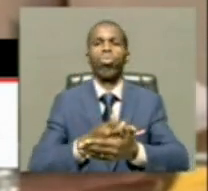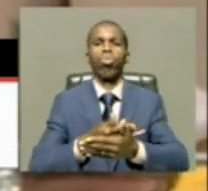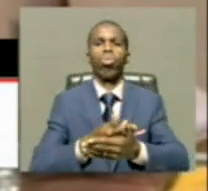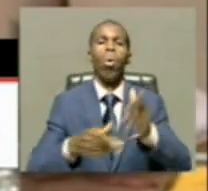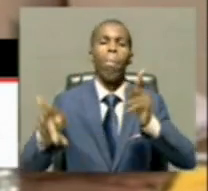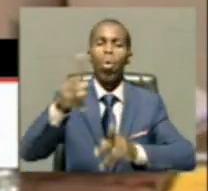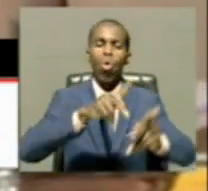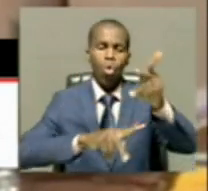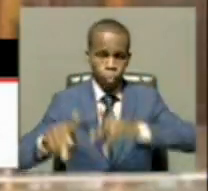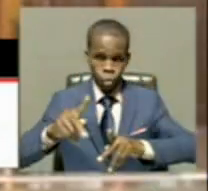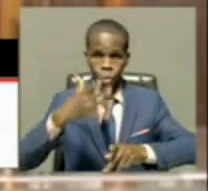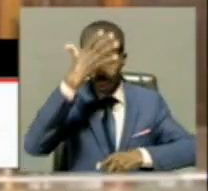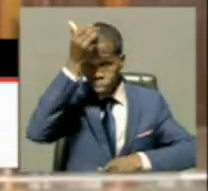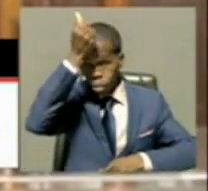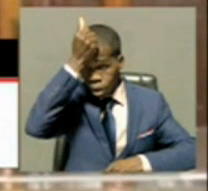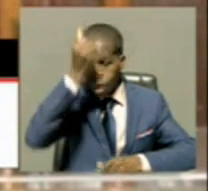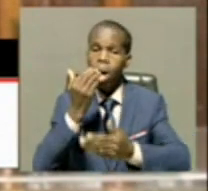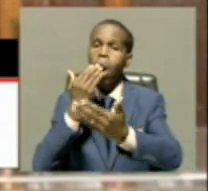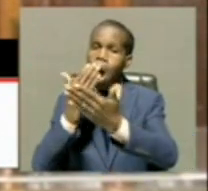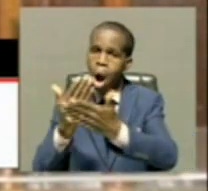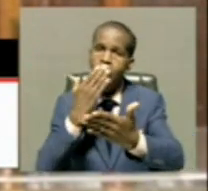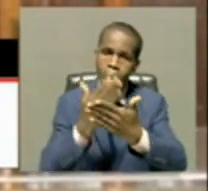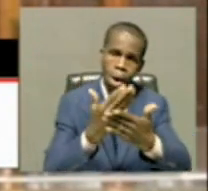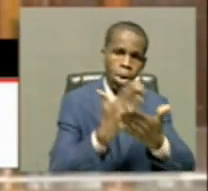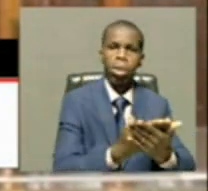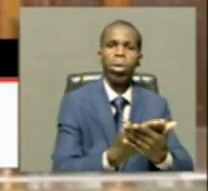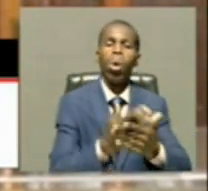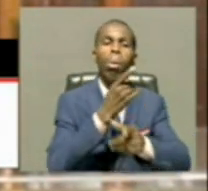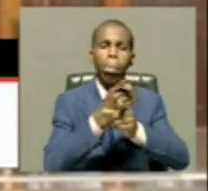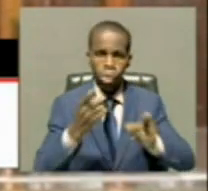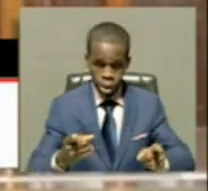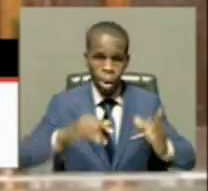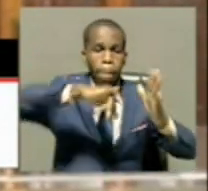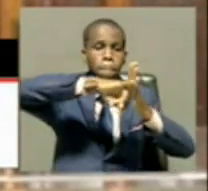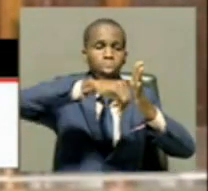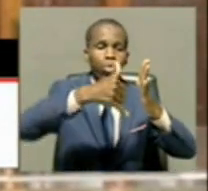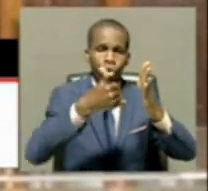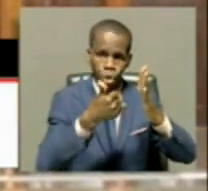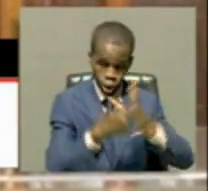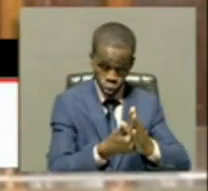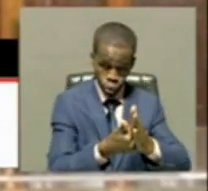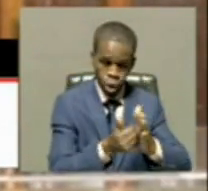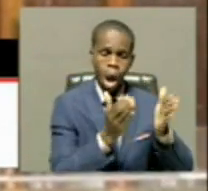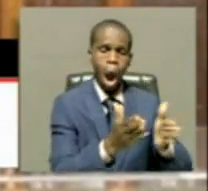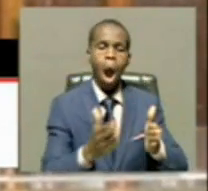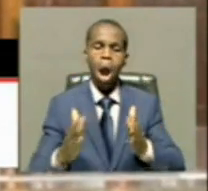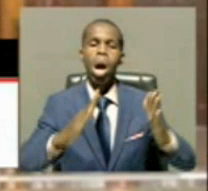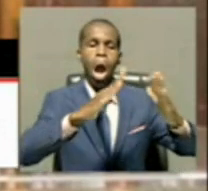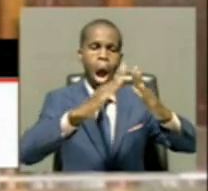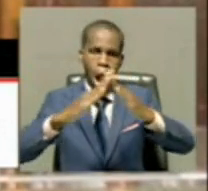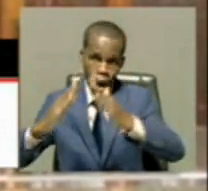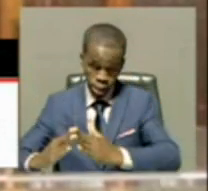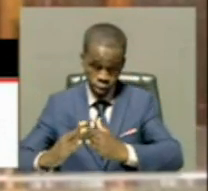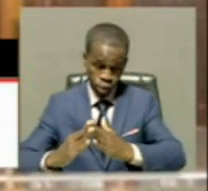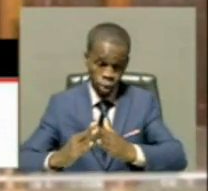em particular da população da cidade de Lubango, pela recente aprovação do projeto de requalificação urbana da